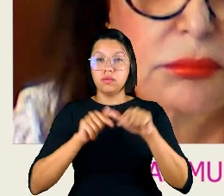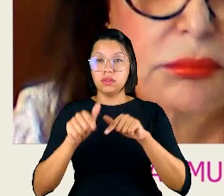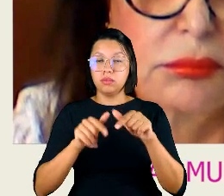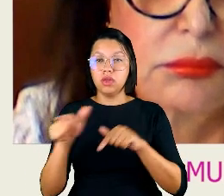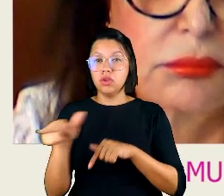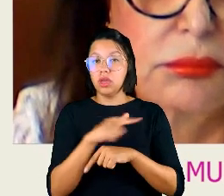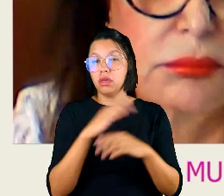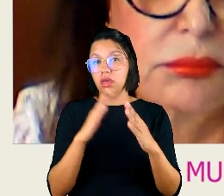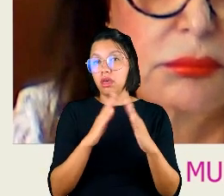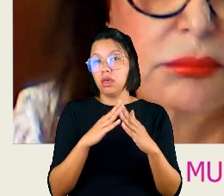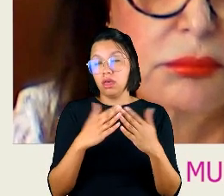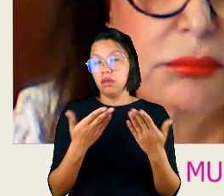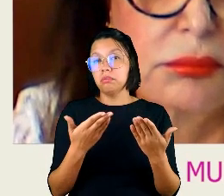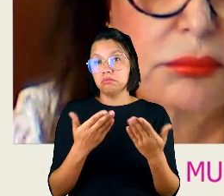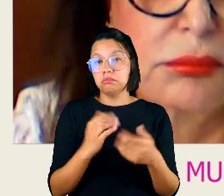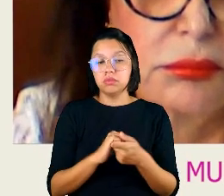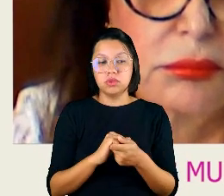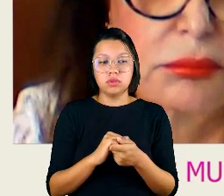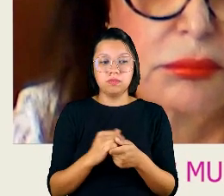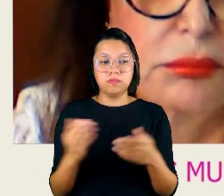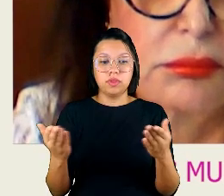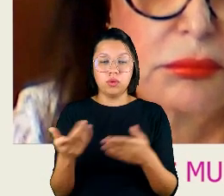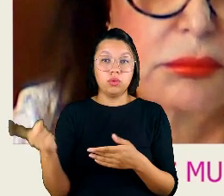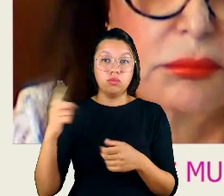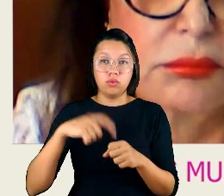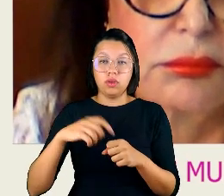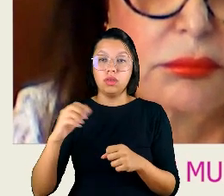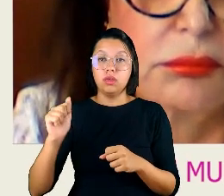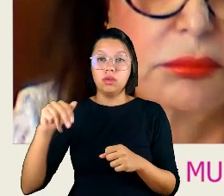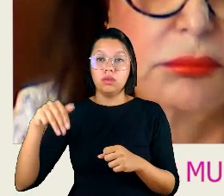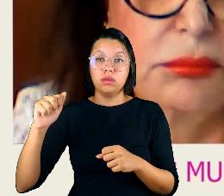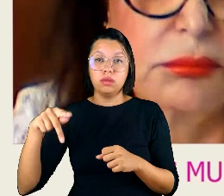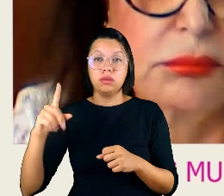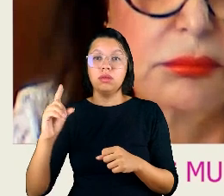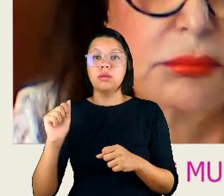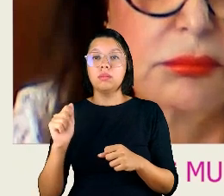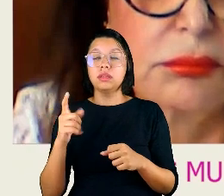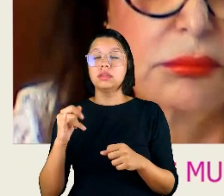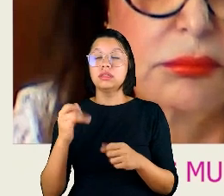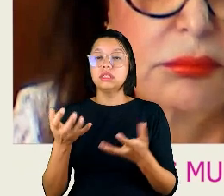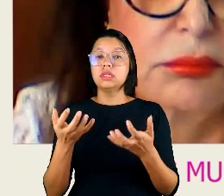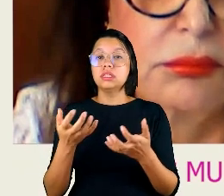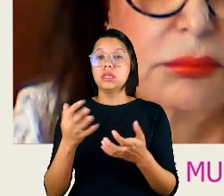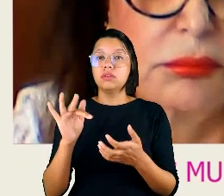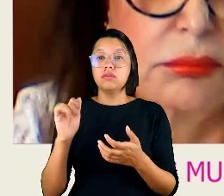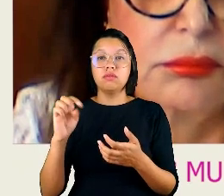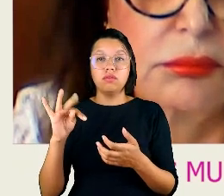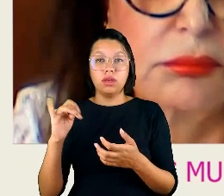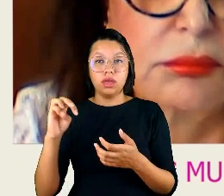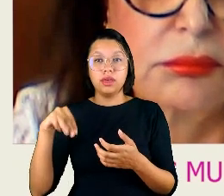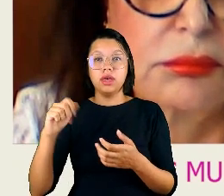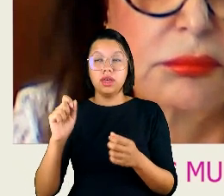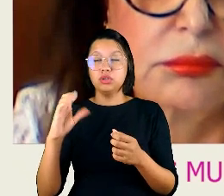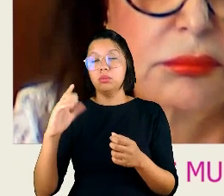e caso a doutora Fátima queira fazer algum tipo de comentário, a Clara também, a gente vai estar aqui para debater. Ana Carolina